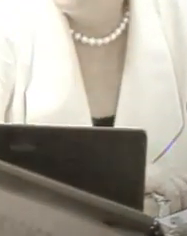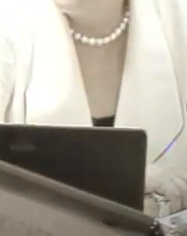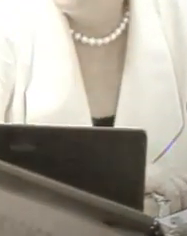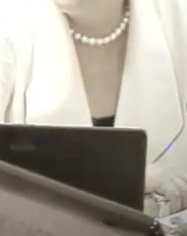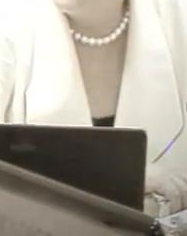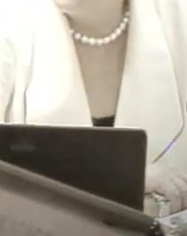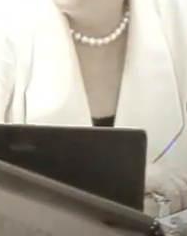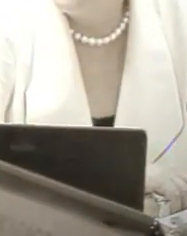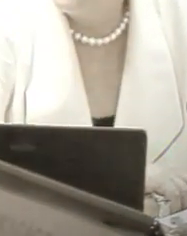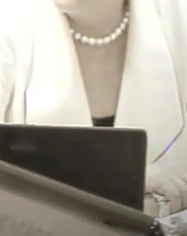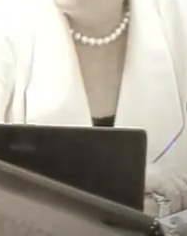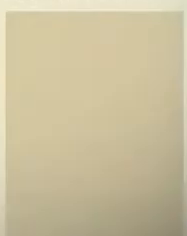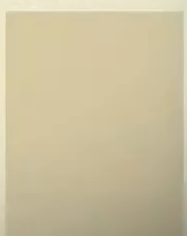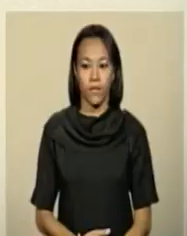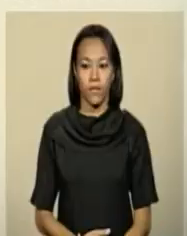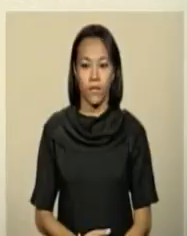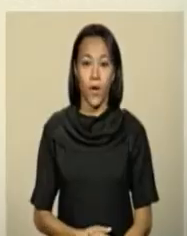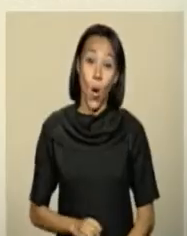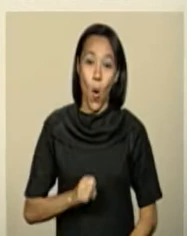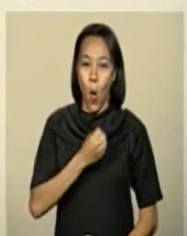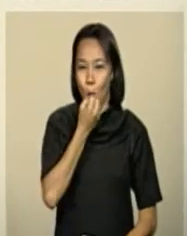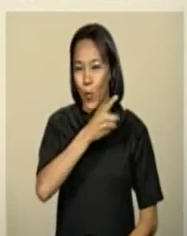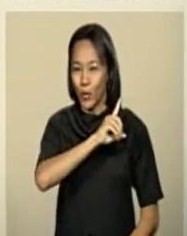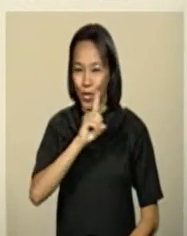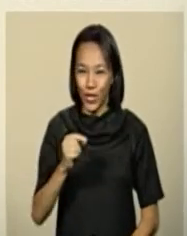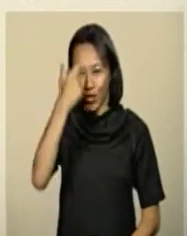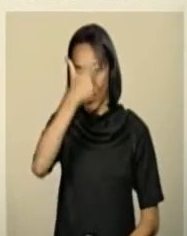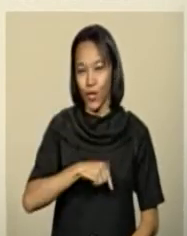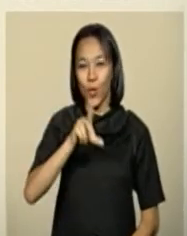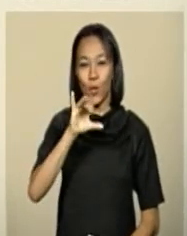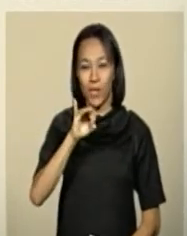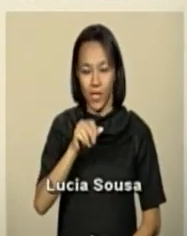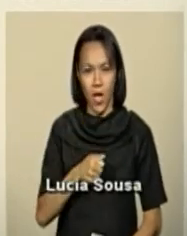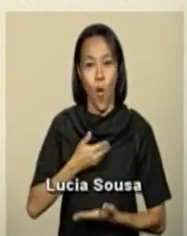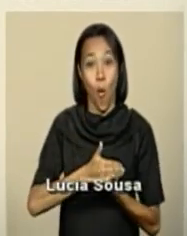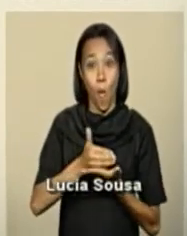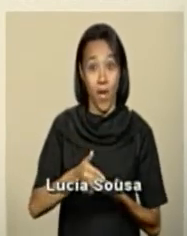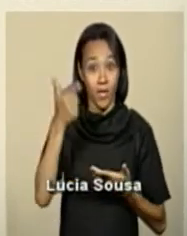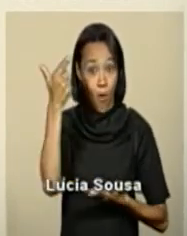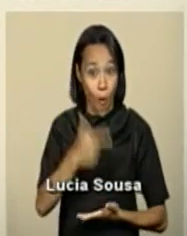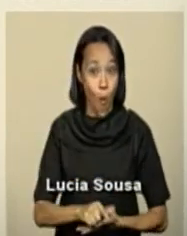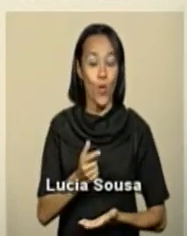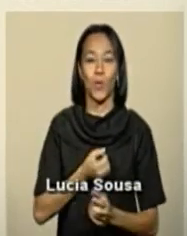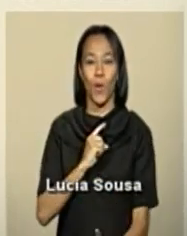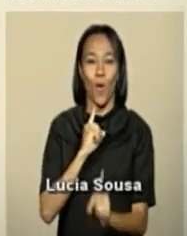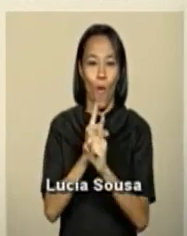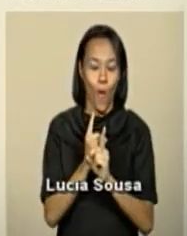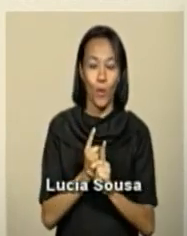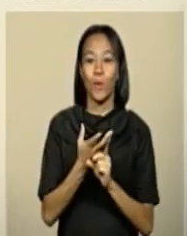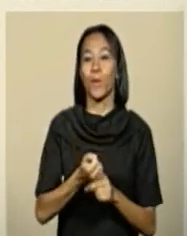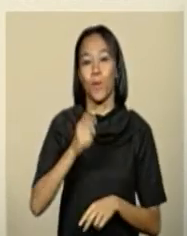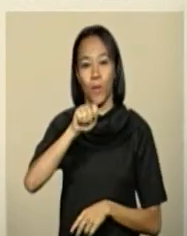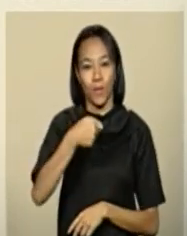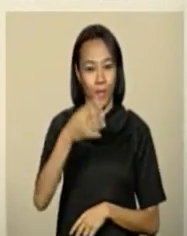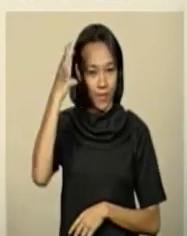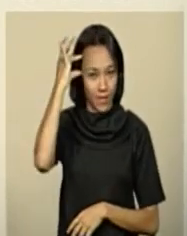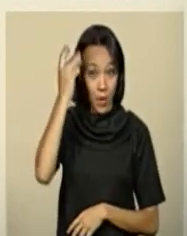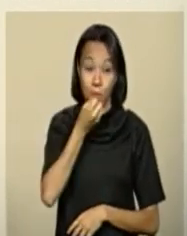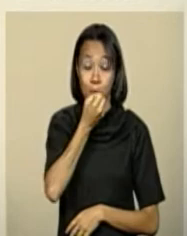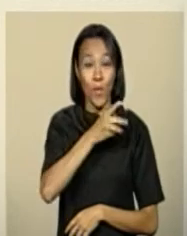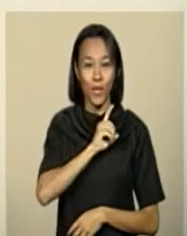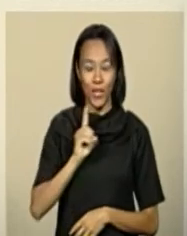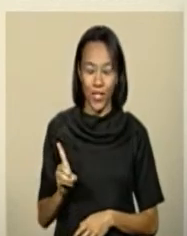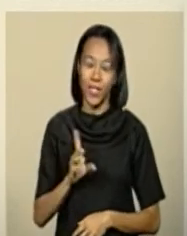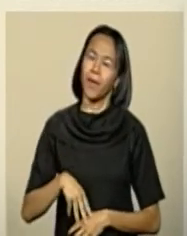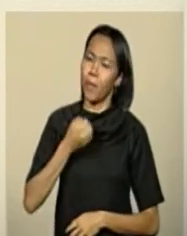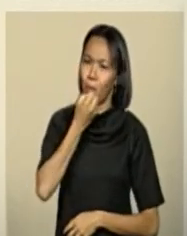Café com a Presidenta. Olá, bom dia. Eu sou o Luciano Seixas e começa agora mais um Café com a Presidenta Dilma. Bom dia, Presidenta.